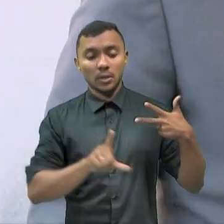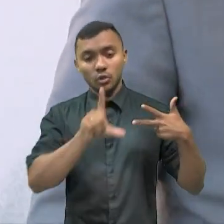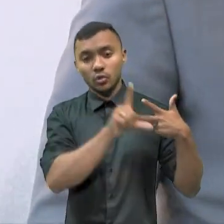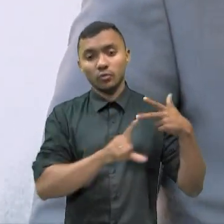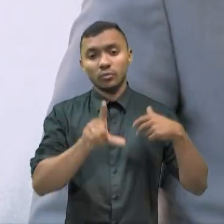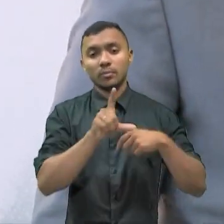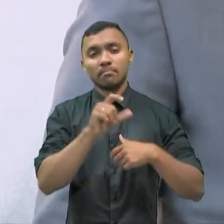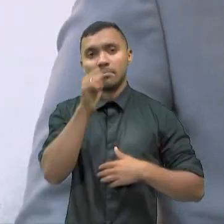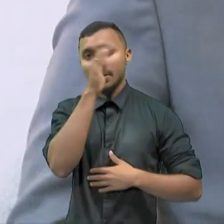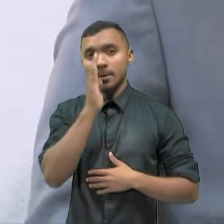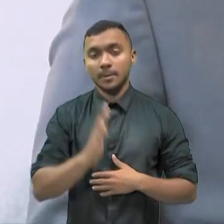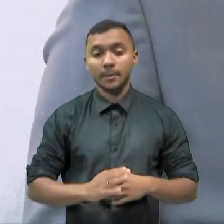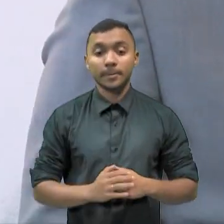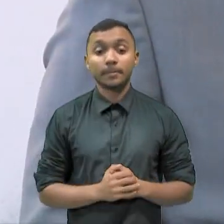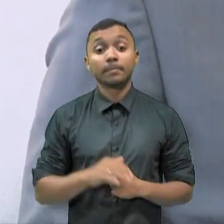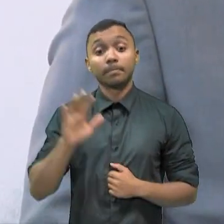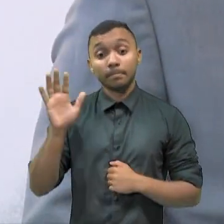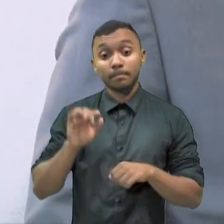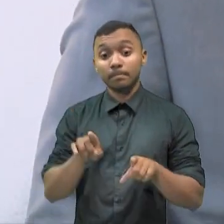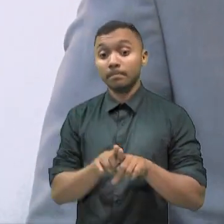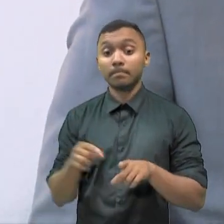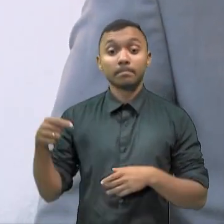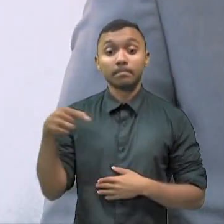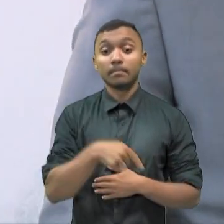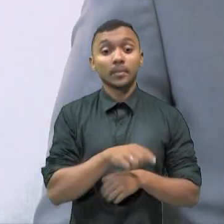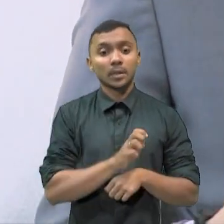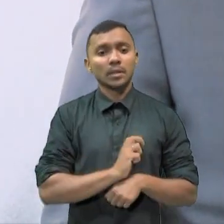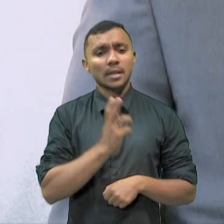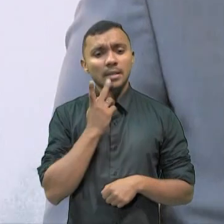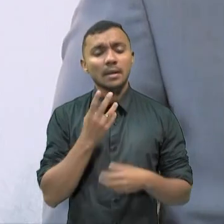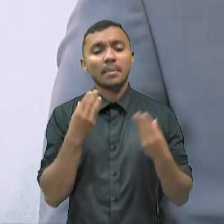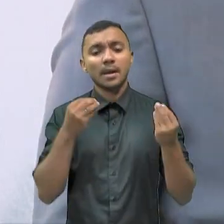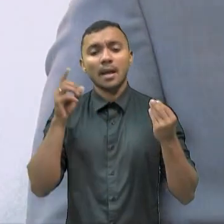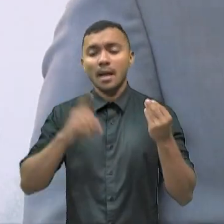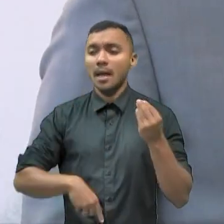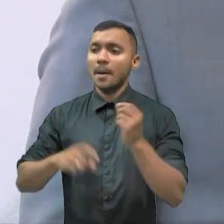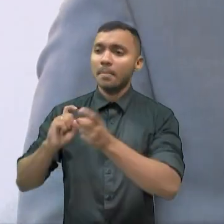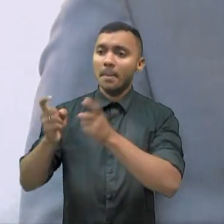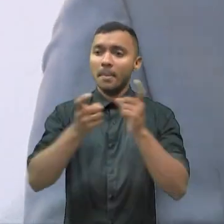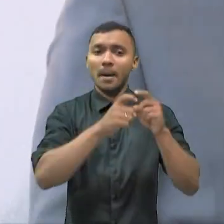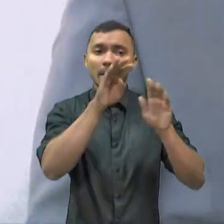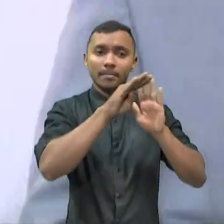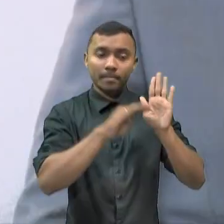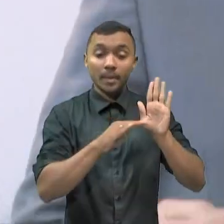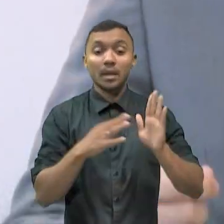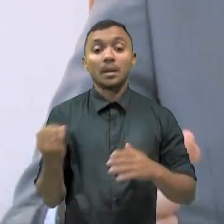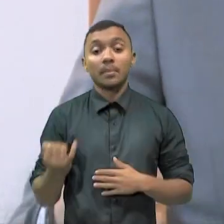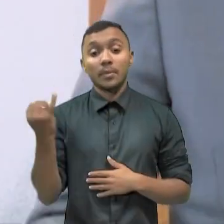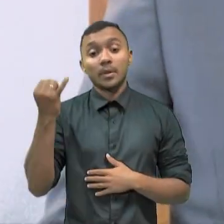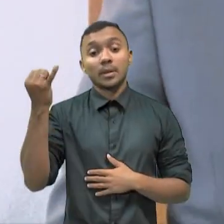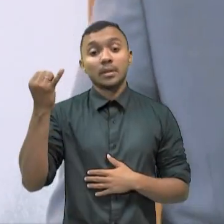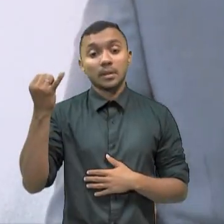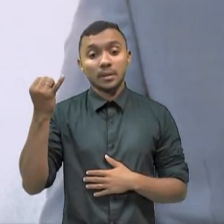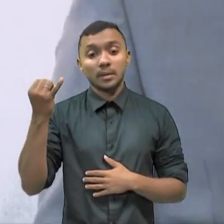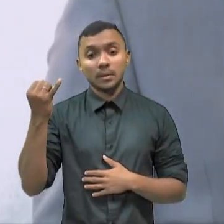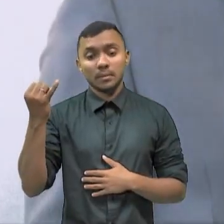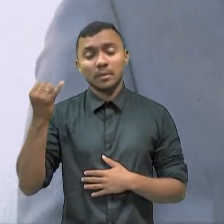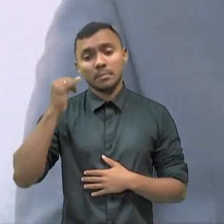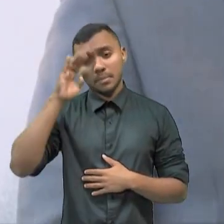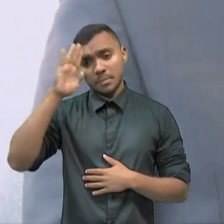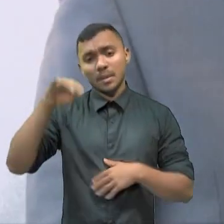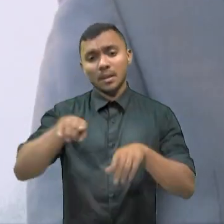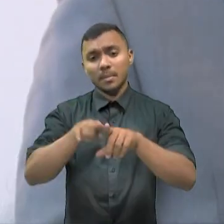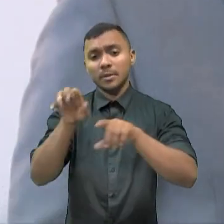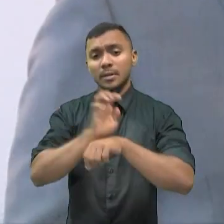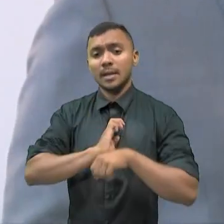brasileiros, mas também vim aqui no Ceará para discutir pautas importantes do povo brasileiro, que são discutidas realmente no Estado, né, o